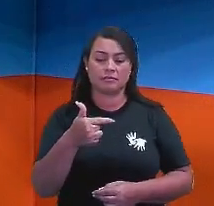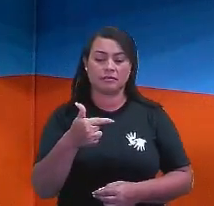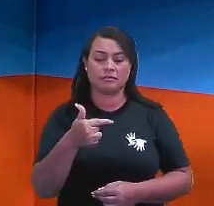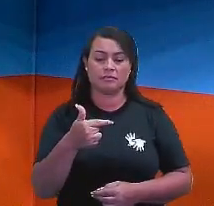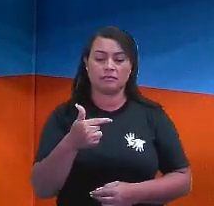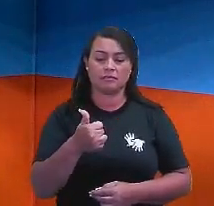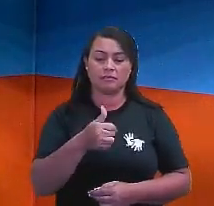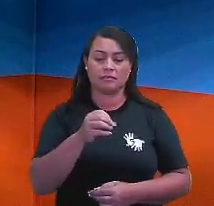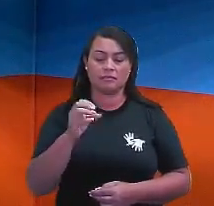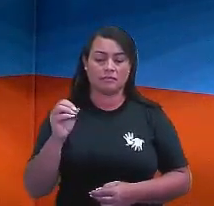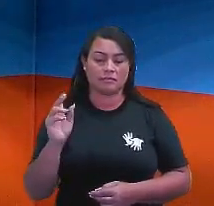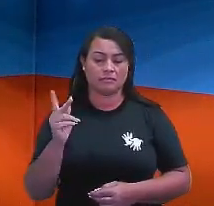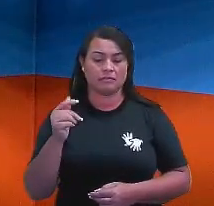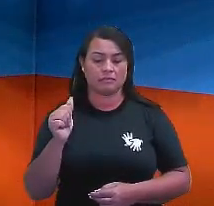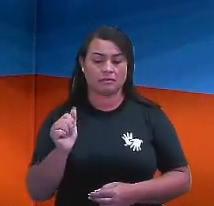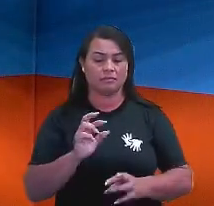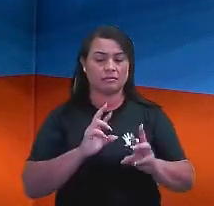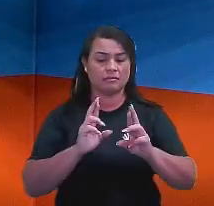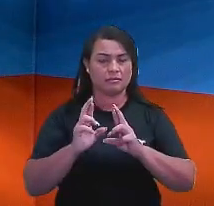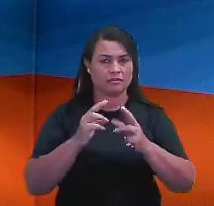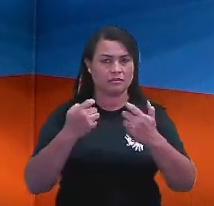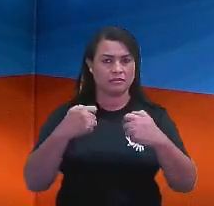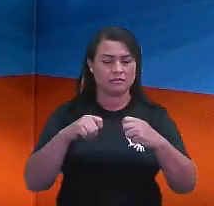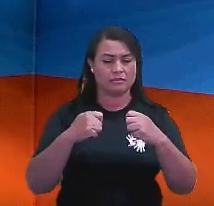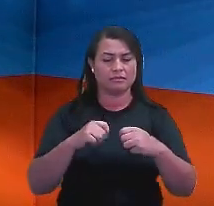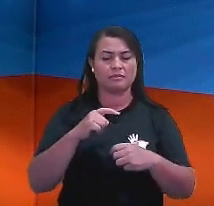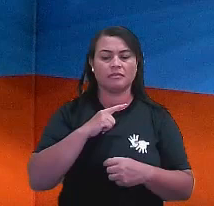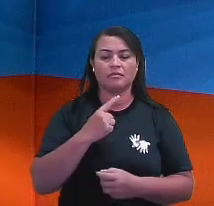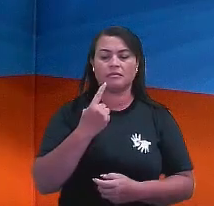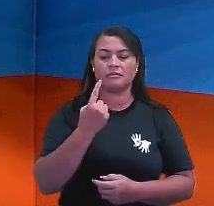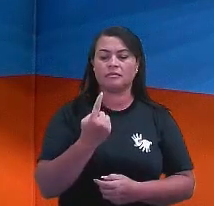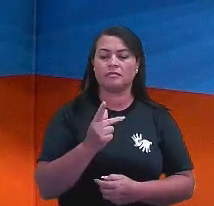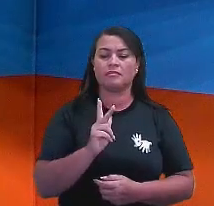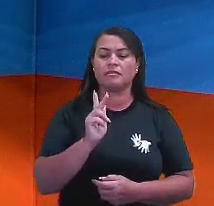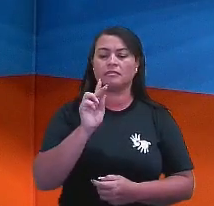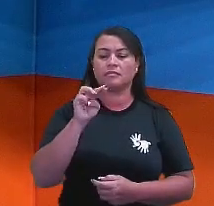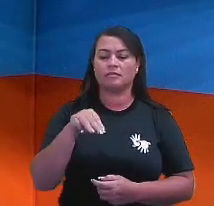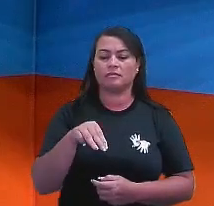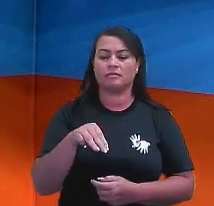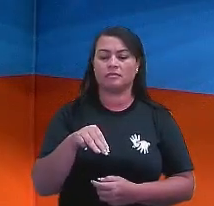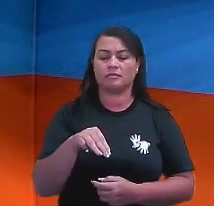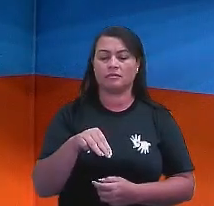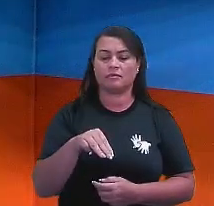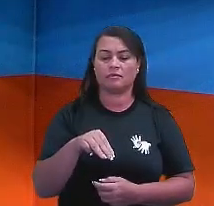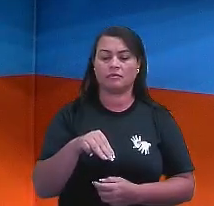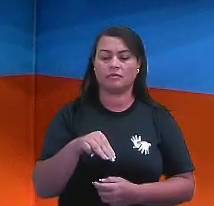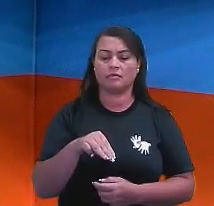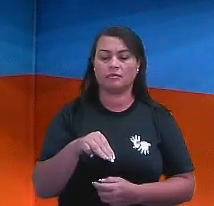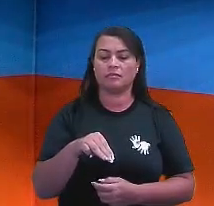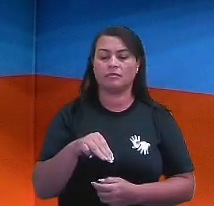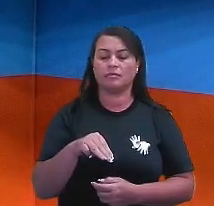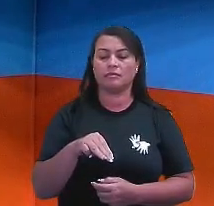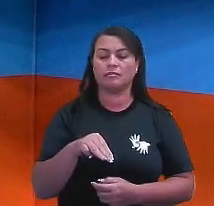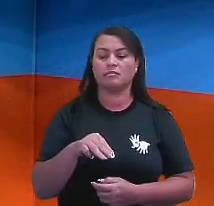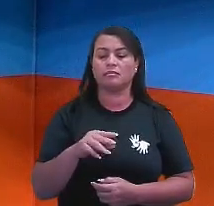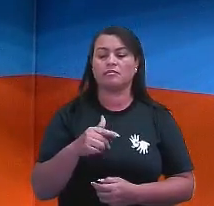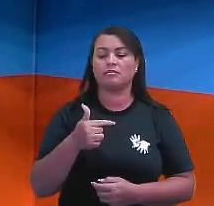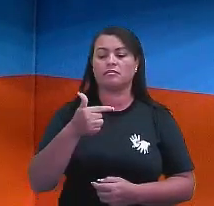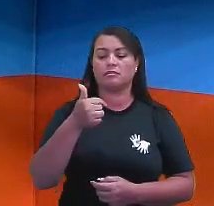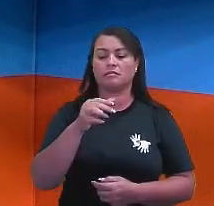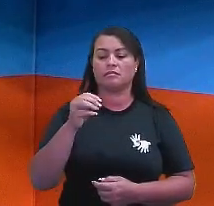trazendo a relação aí que eu preciso. Então, 1 quilômetro quadrado é igual a 100, relacionado a 100 hectares,